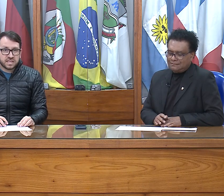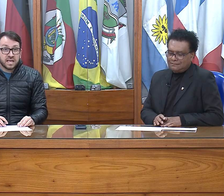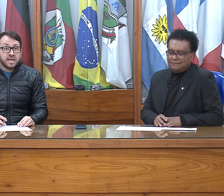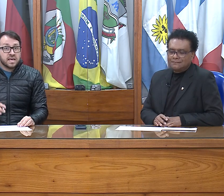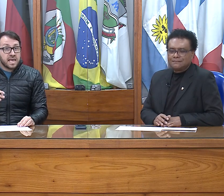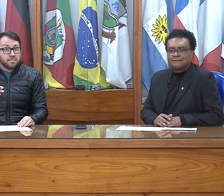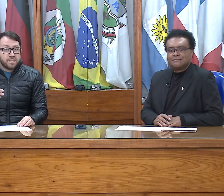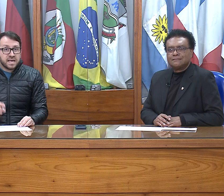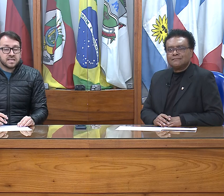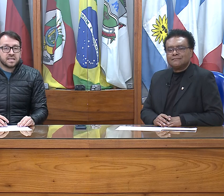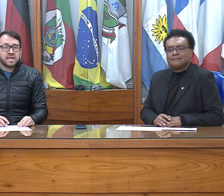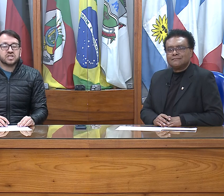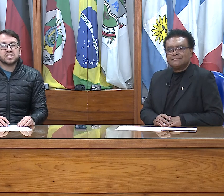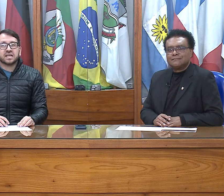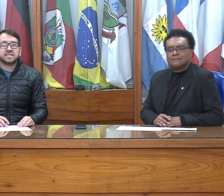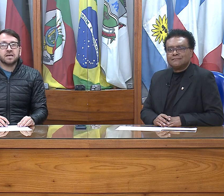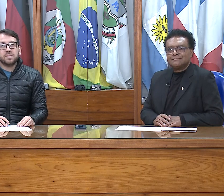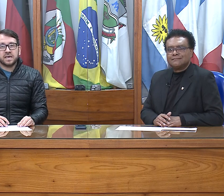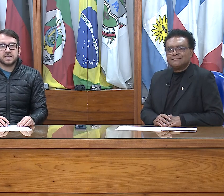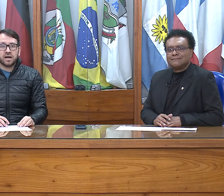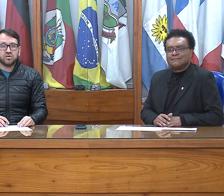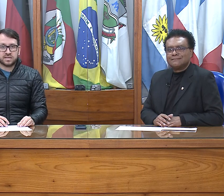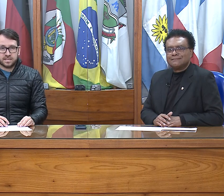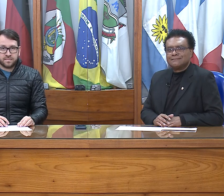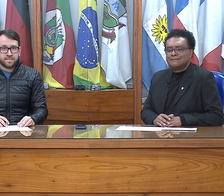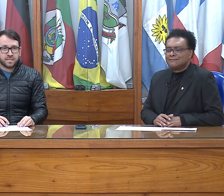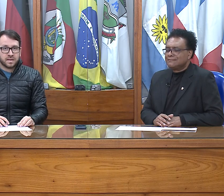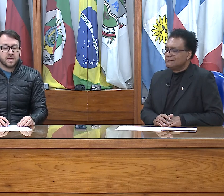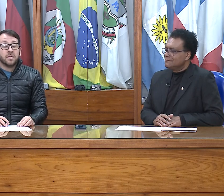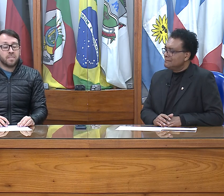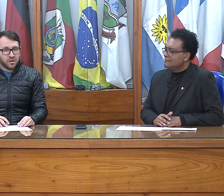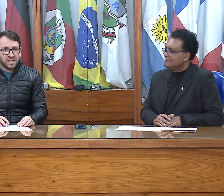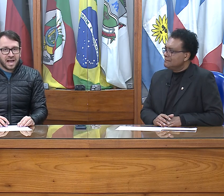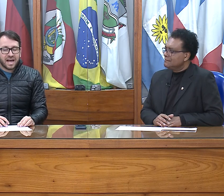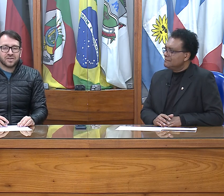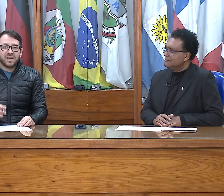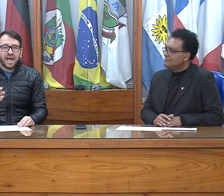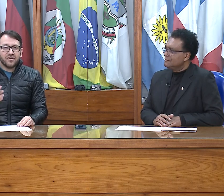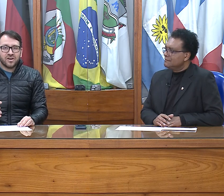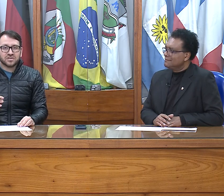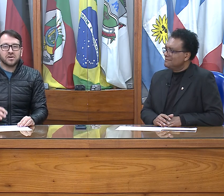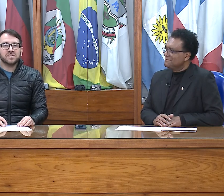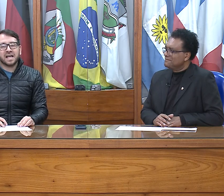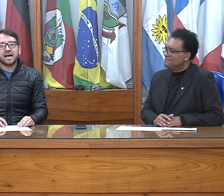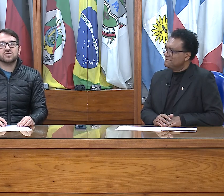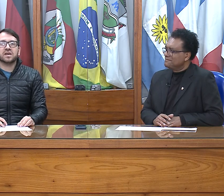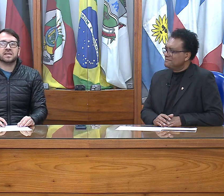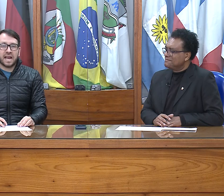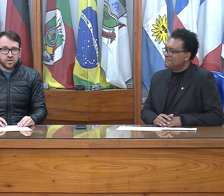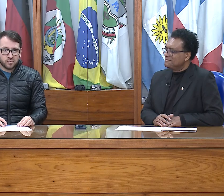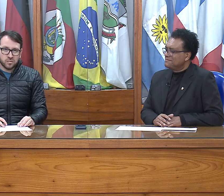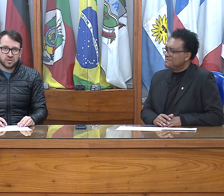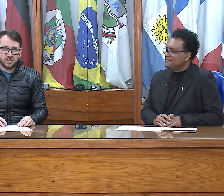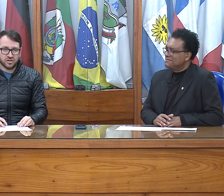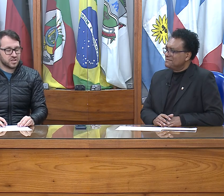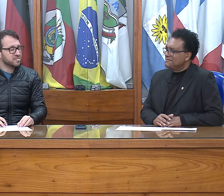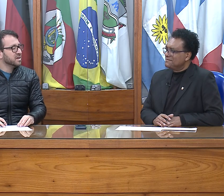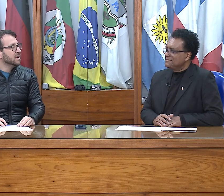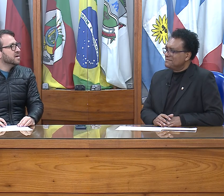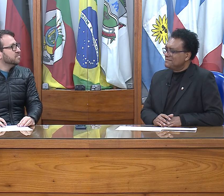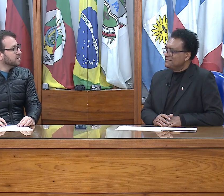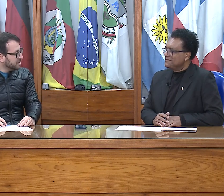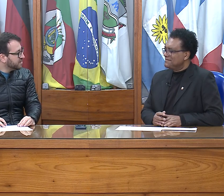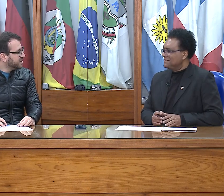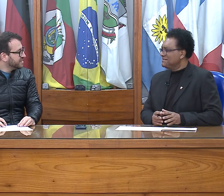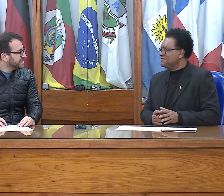e justiça e é presidente da CPI da Corsa Paulo é o nosso convidado do retrato público de hoje